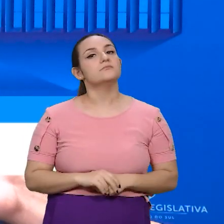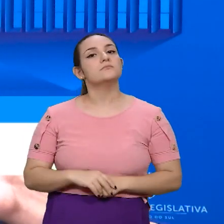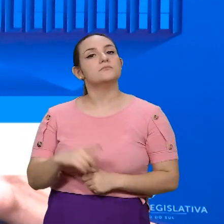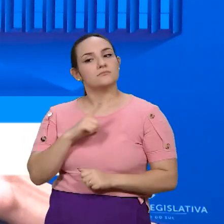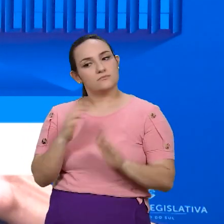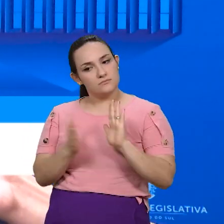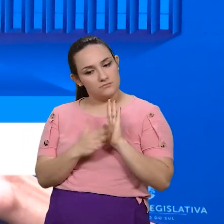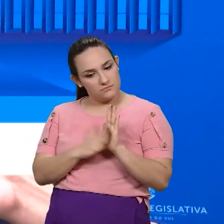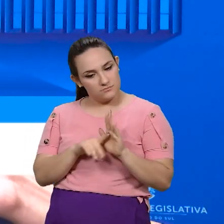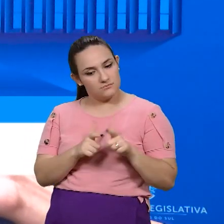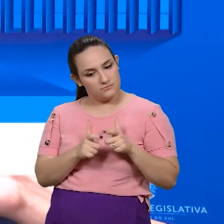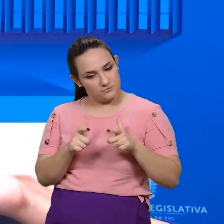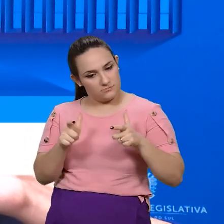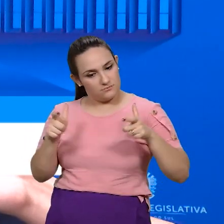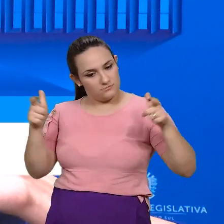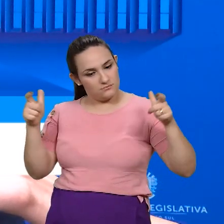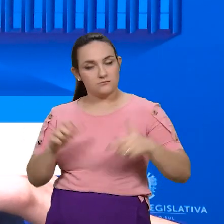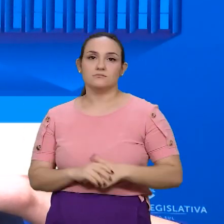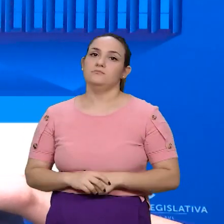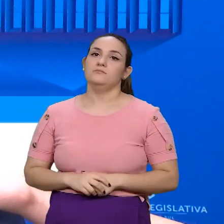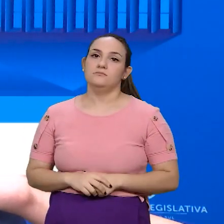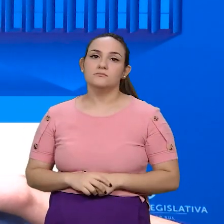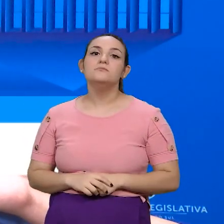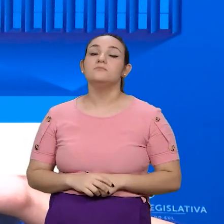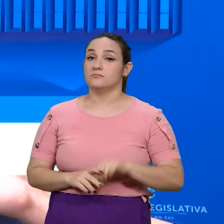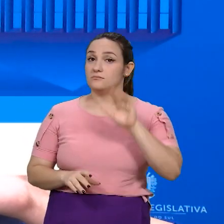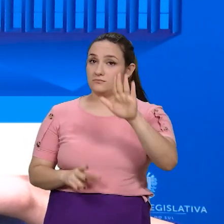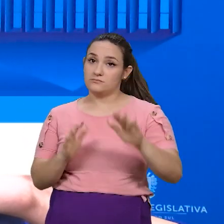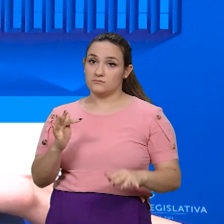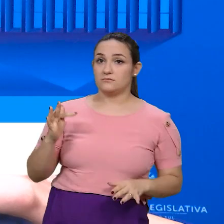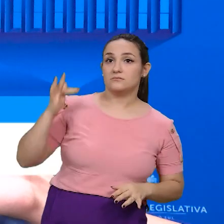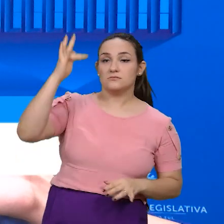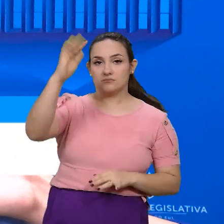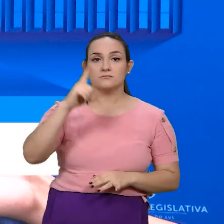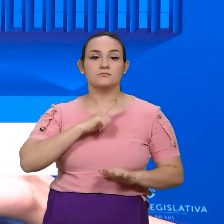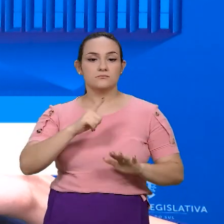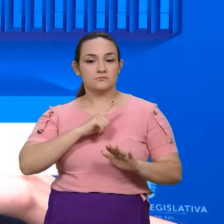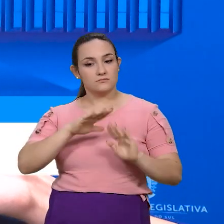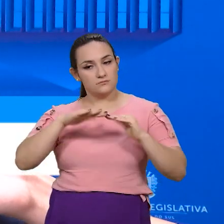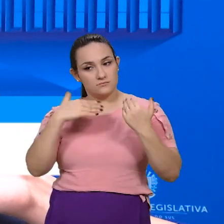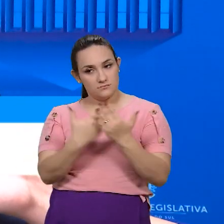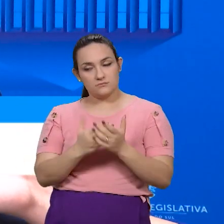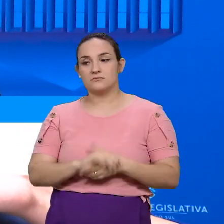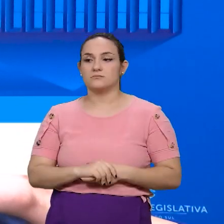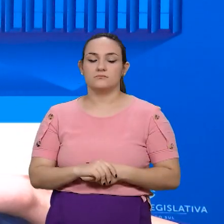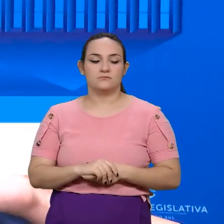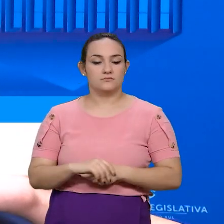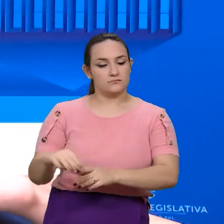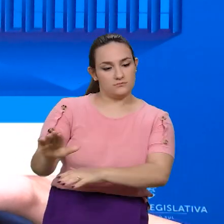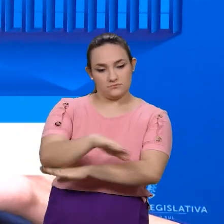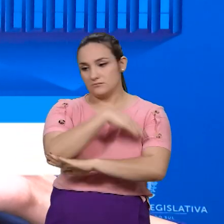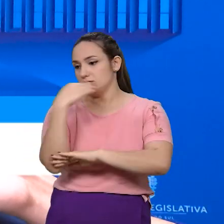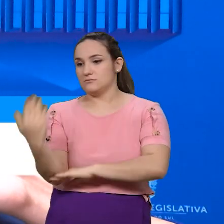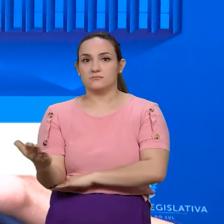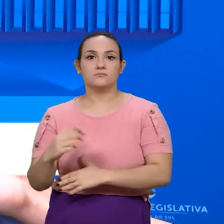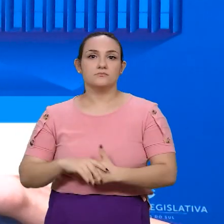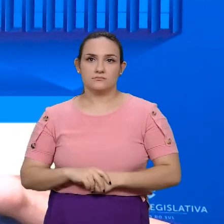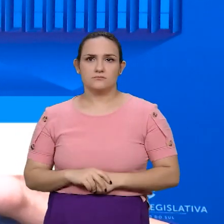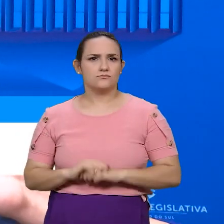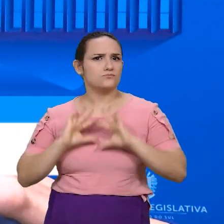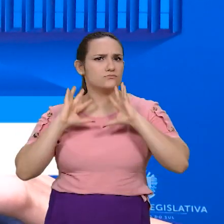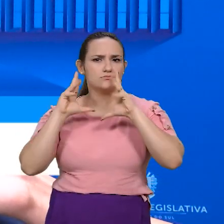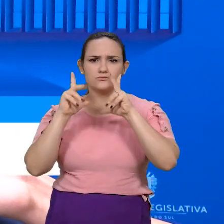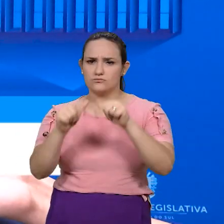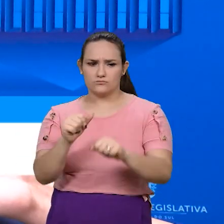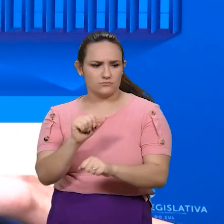ampliação progressiva para que a gente possa, no futuro, ter escolas de tempo integral